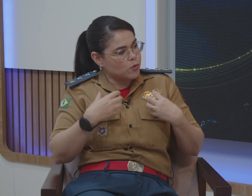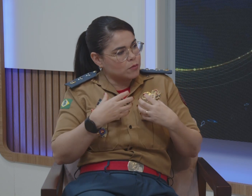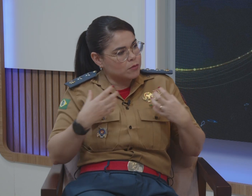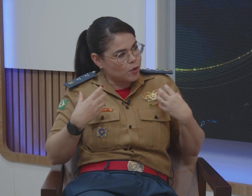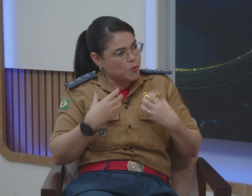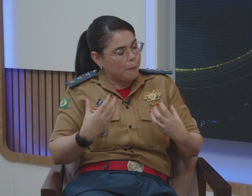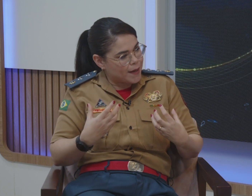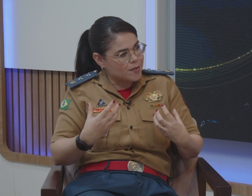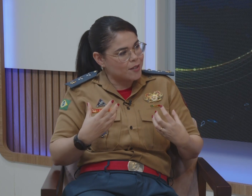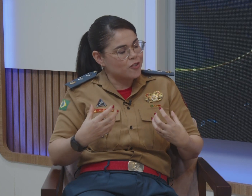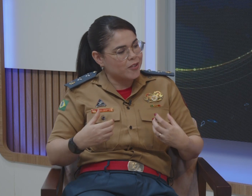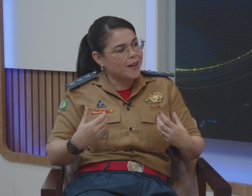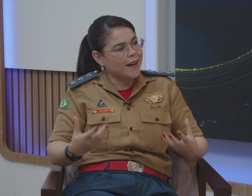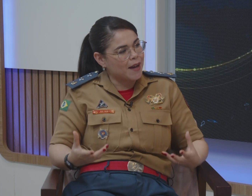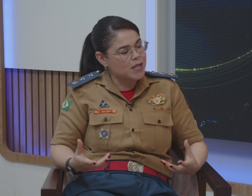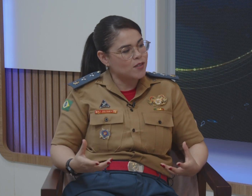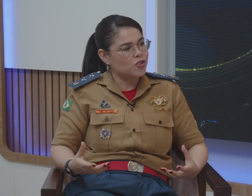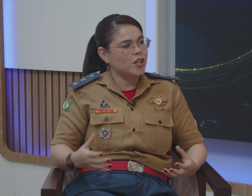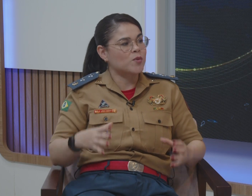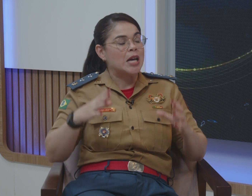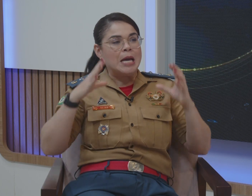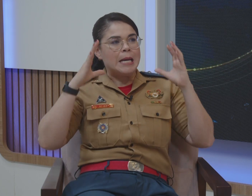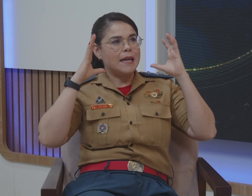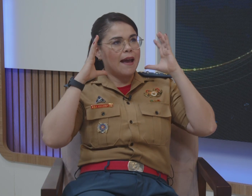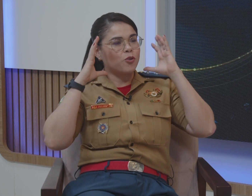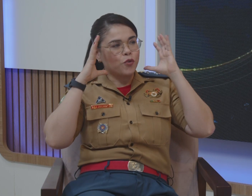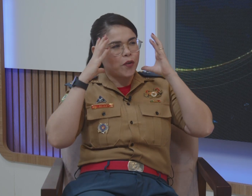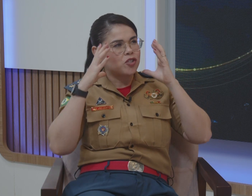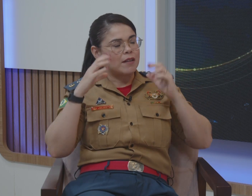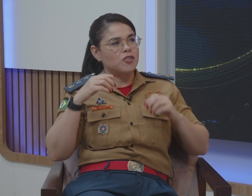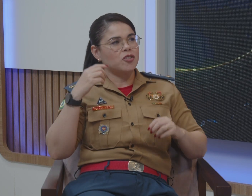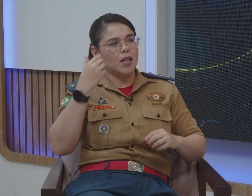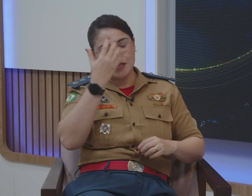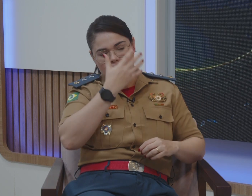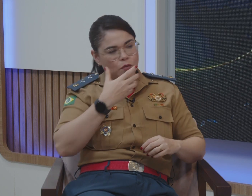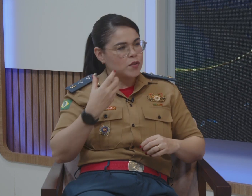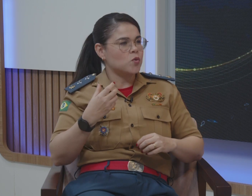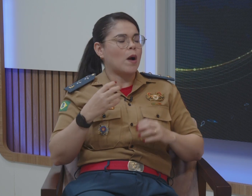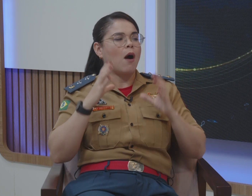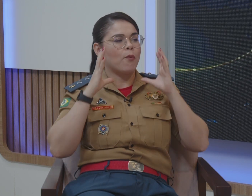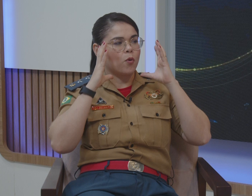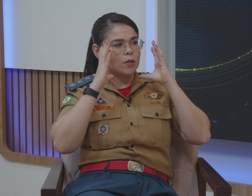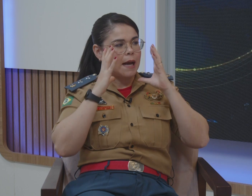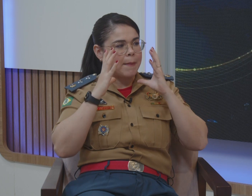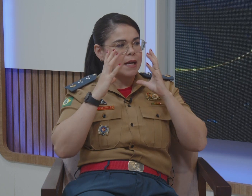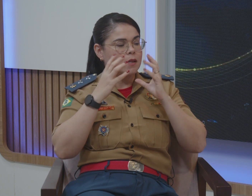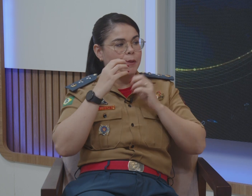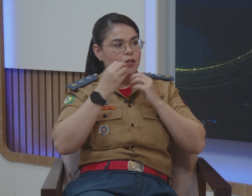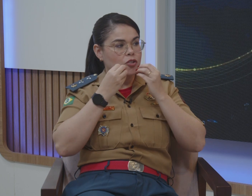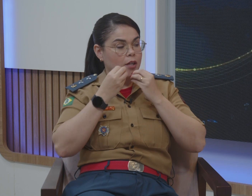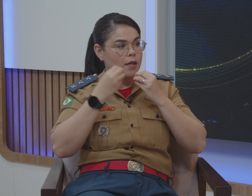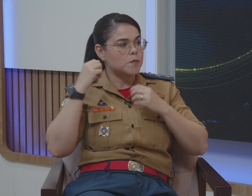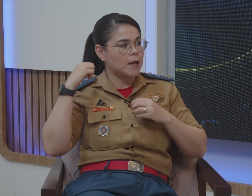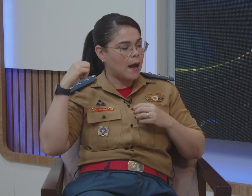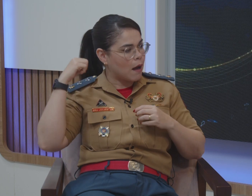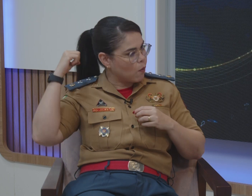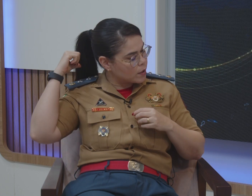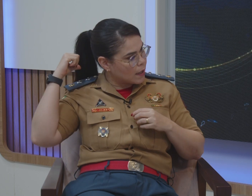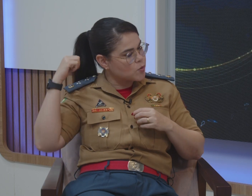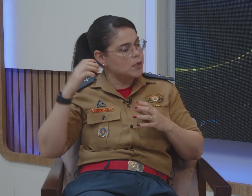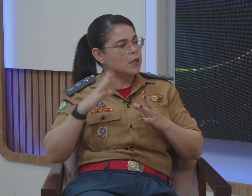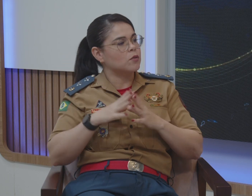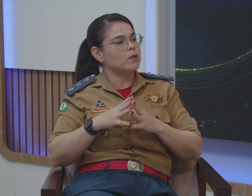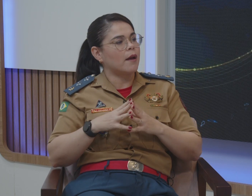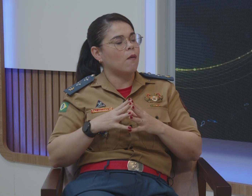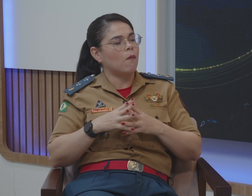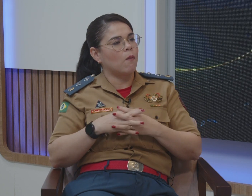do nosso peso, né, a gente tem que carregar mais 20 quilos. E é todo fechado, a gente tem limitação visual por conta da máscara, porque a gente tem que respirar o que